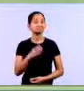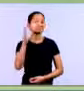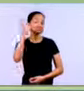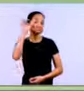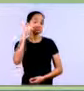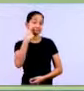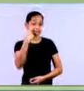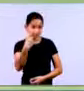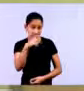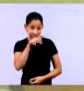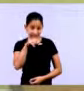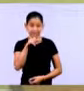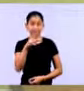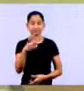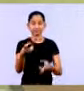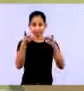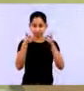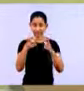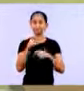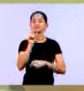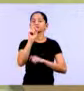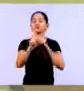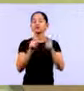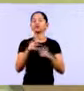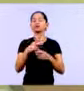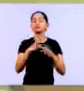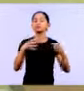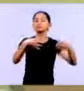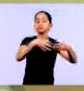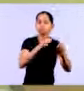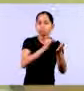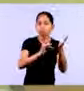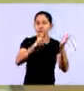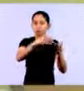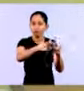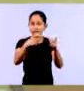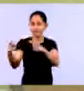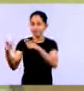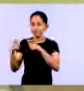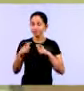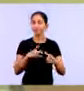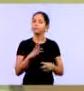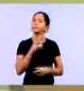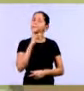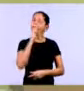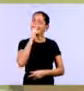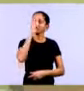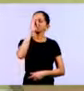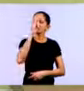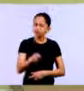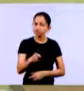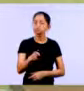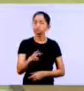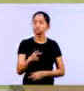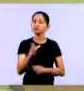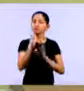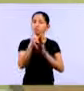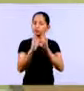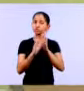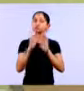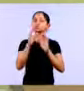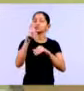aí que tanto os impostos da União, dos estados, dos municípios, eles já estão na Constituição